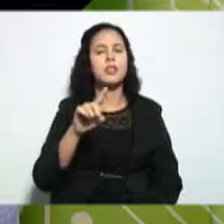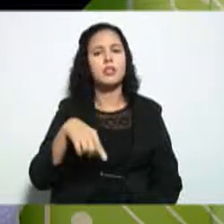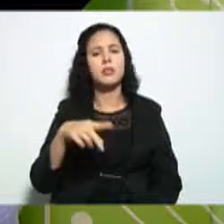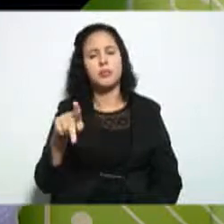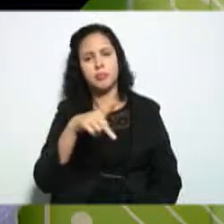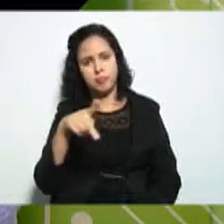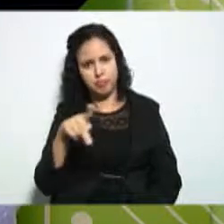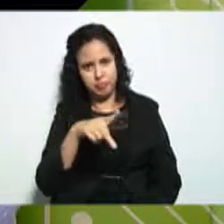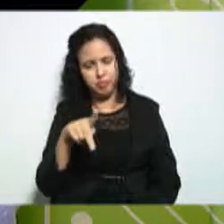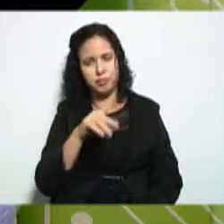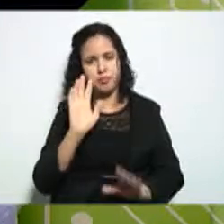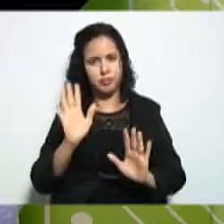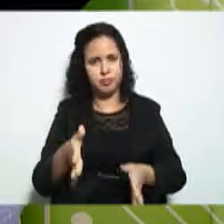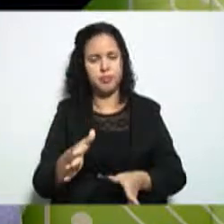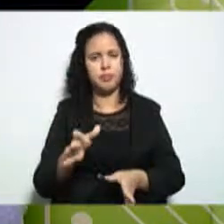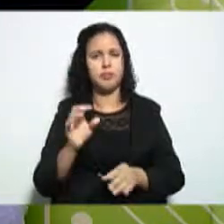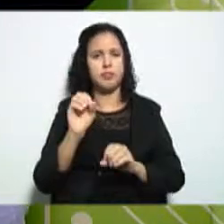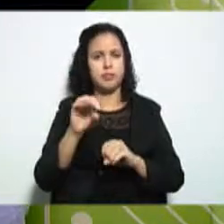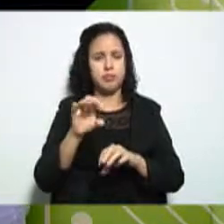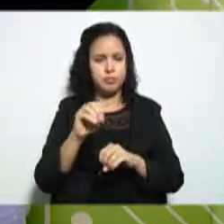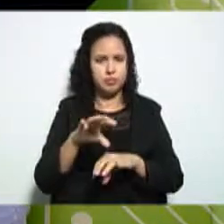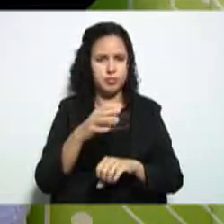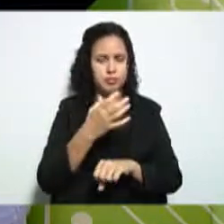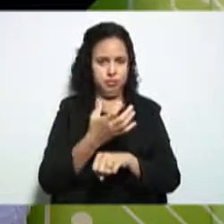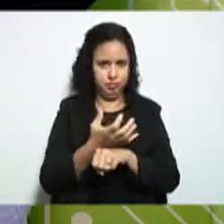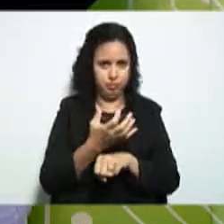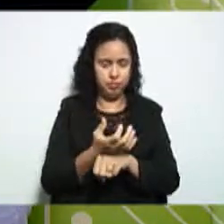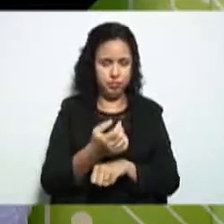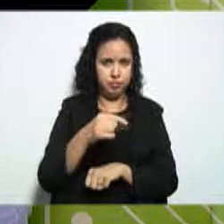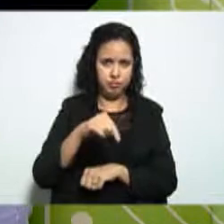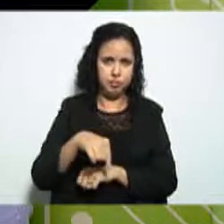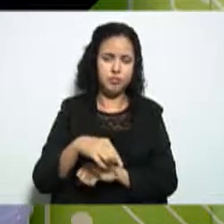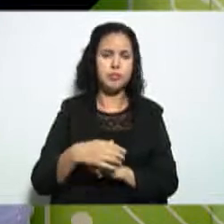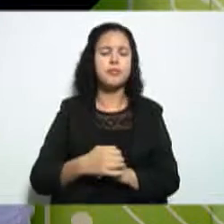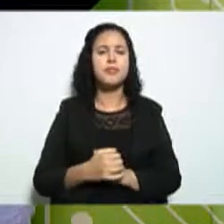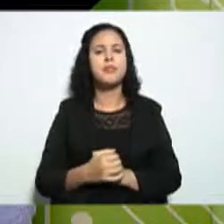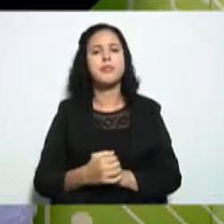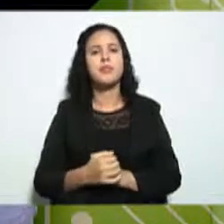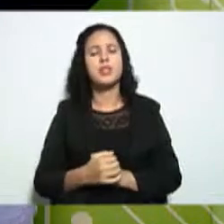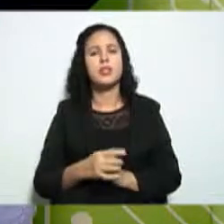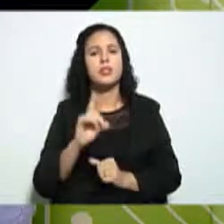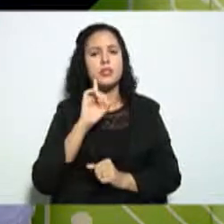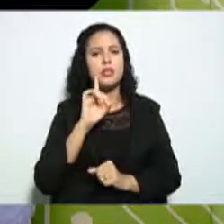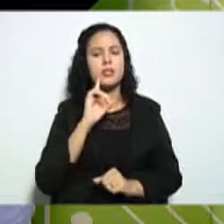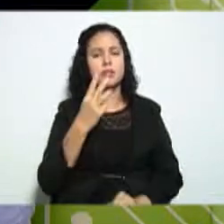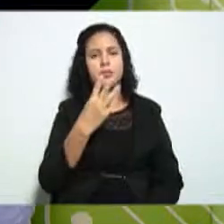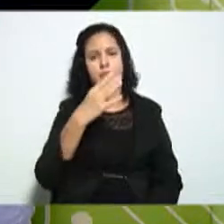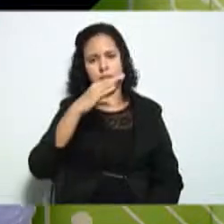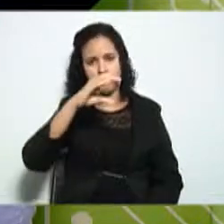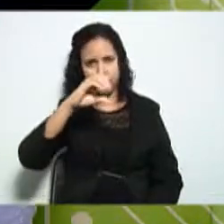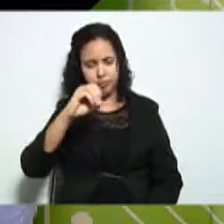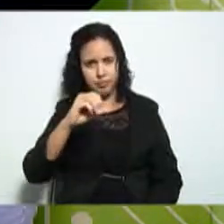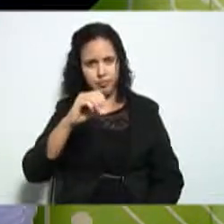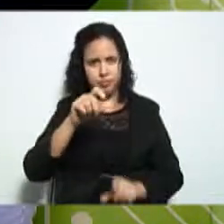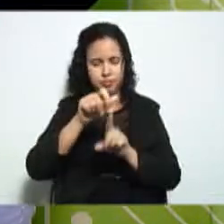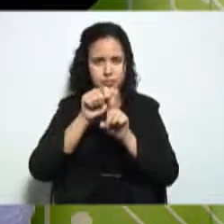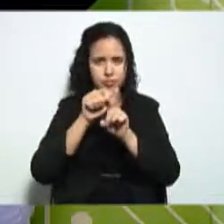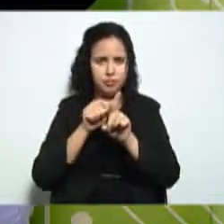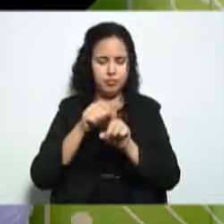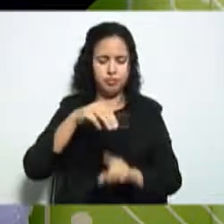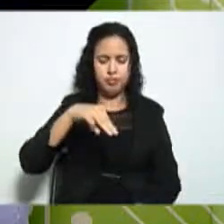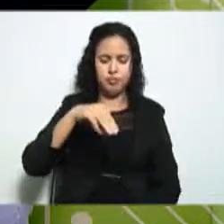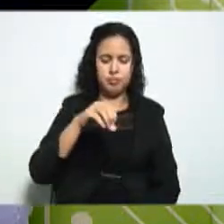profissional. A eleição vai acontecer no dia 30, online, dia 30 de maio, das 7h30 às